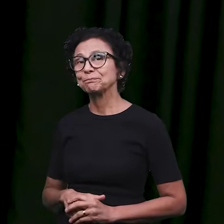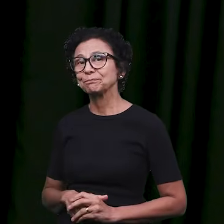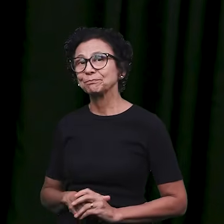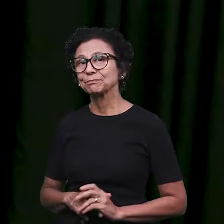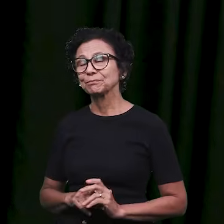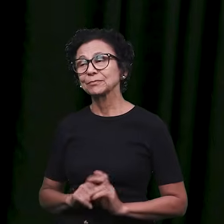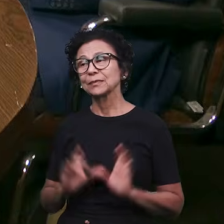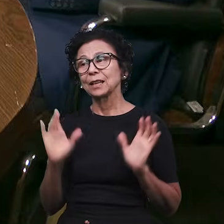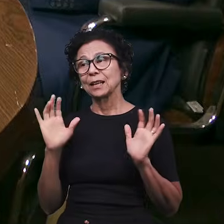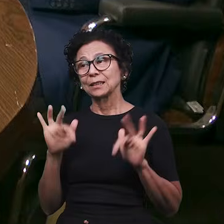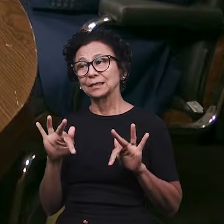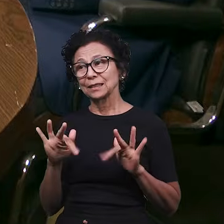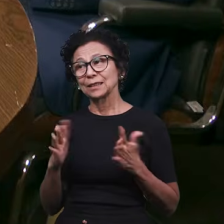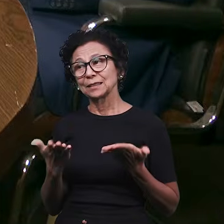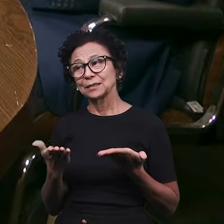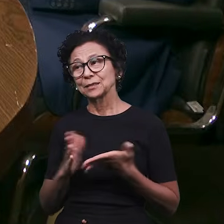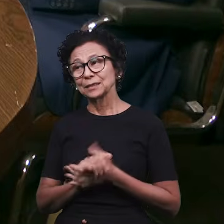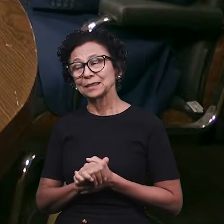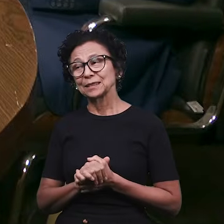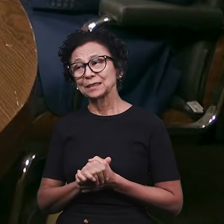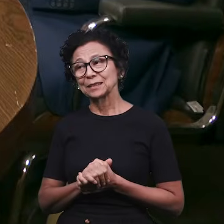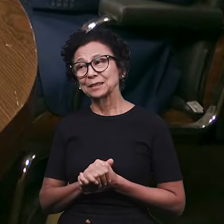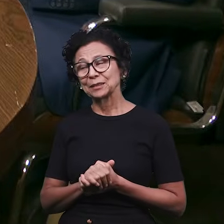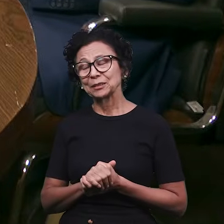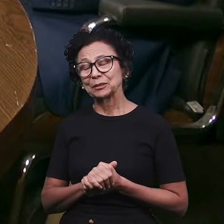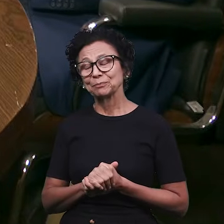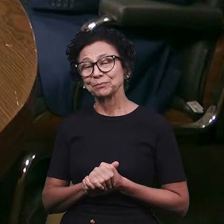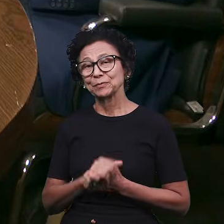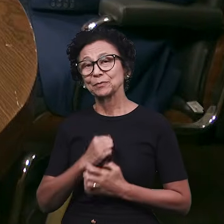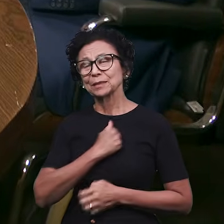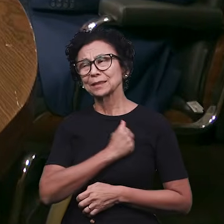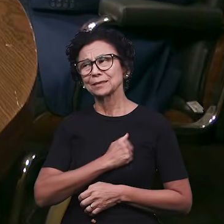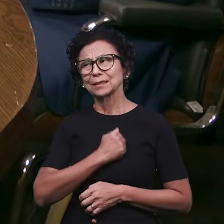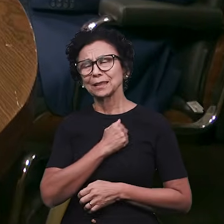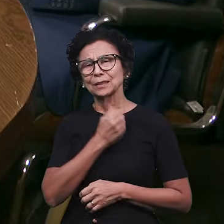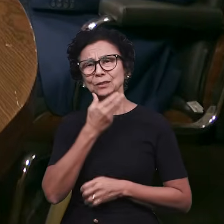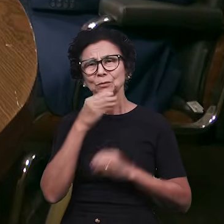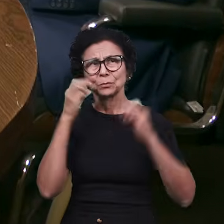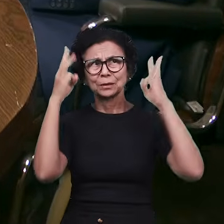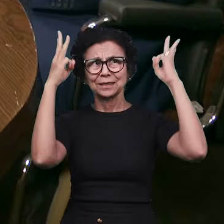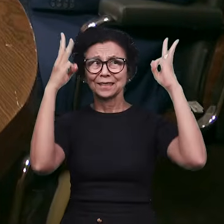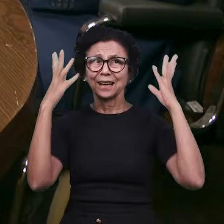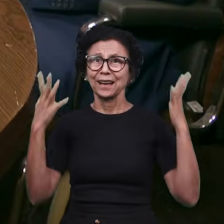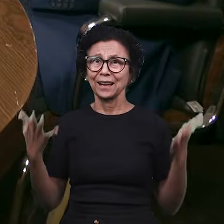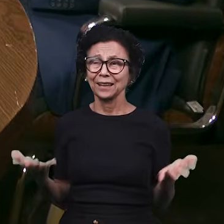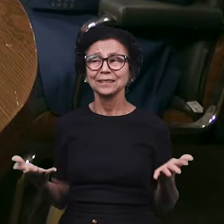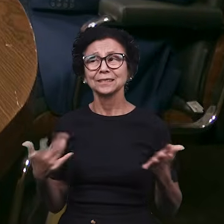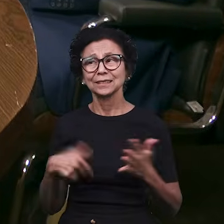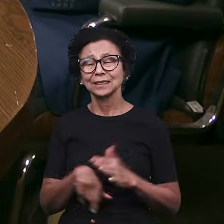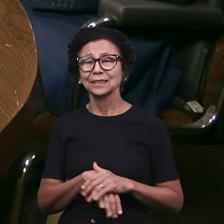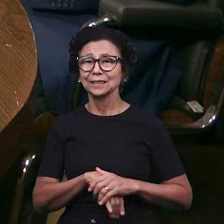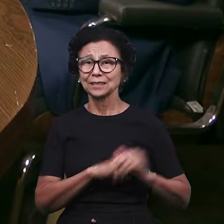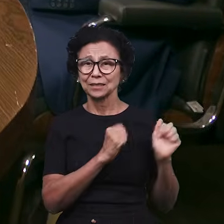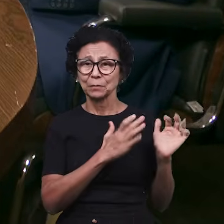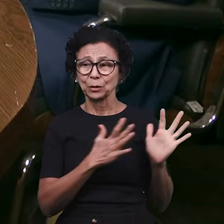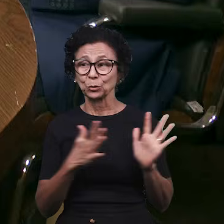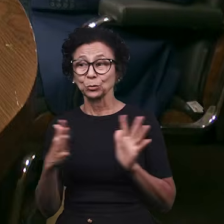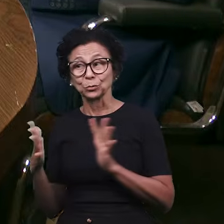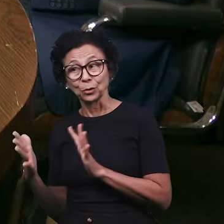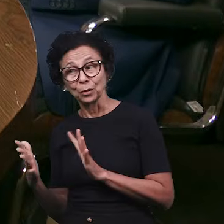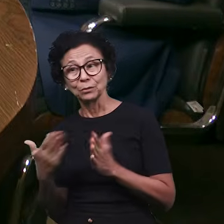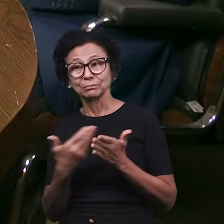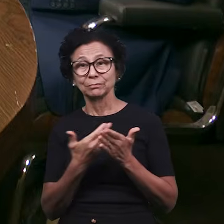uma saudade de Moisés. Já estamos quase encerrando, né? Estamos encerrando. Foi o nosso companheiro aqui de jornada, né? Durante tantos